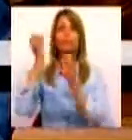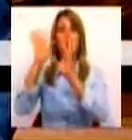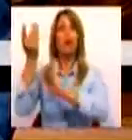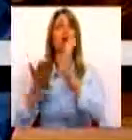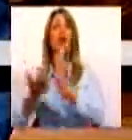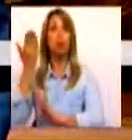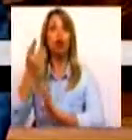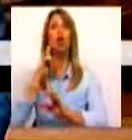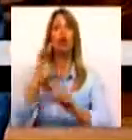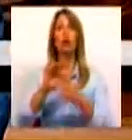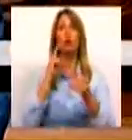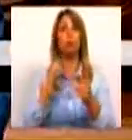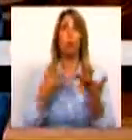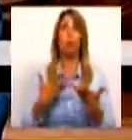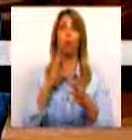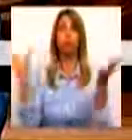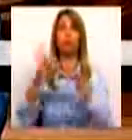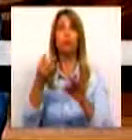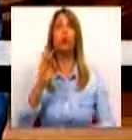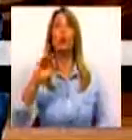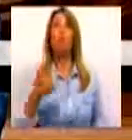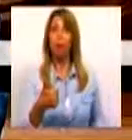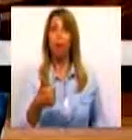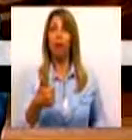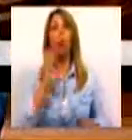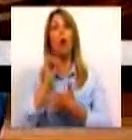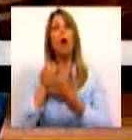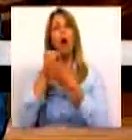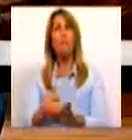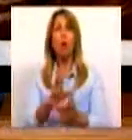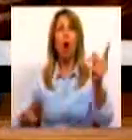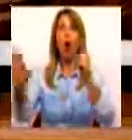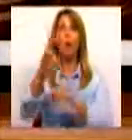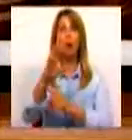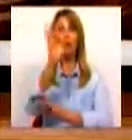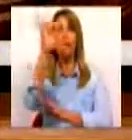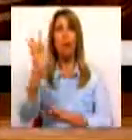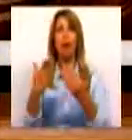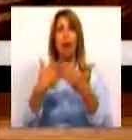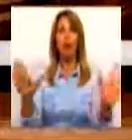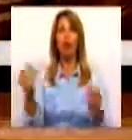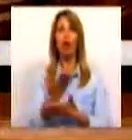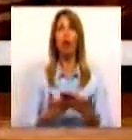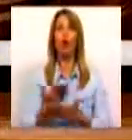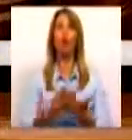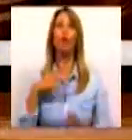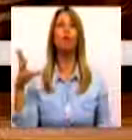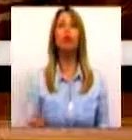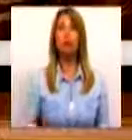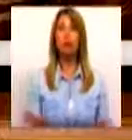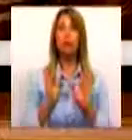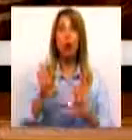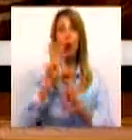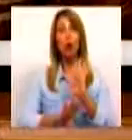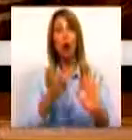seu peso relativo no PIB, com um contributo para o aumento do grau de abertura da economia portuguesa, como condição